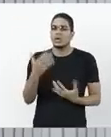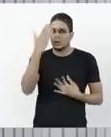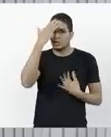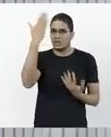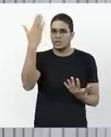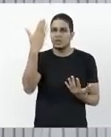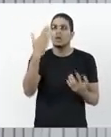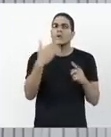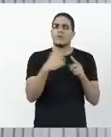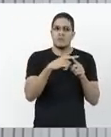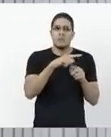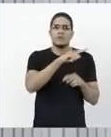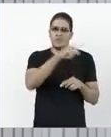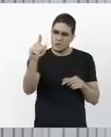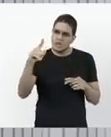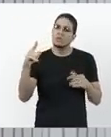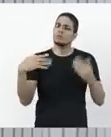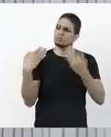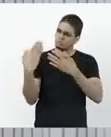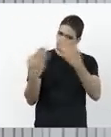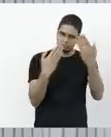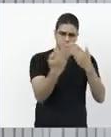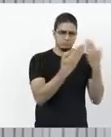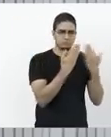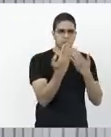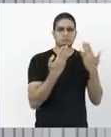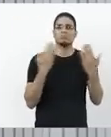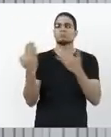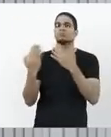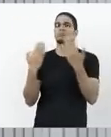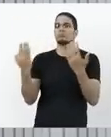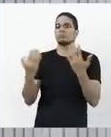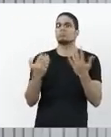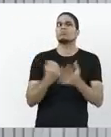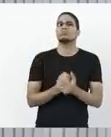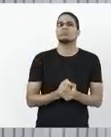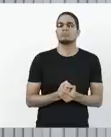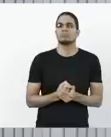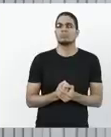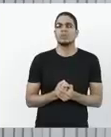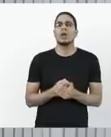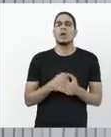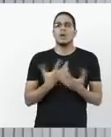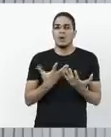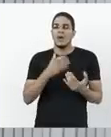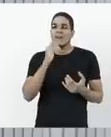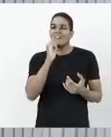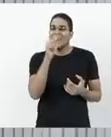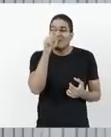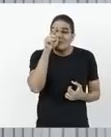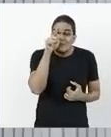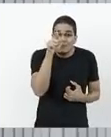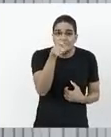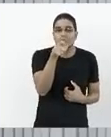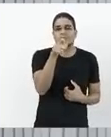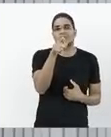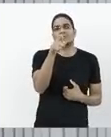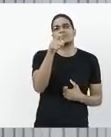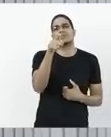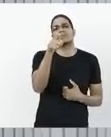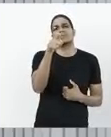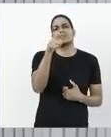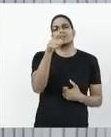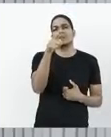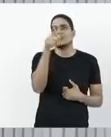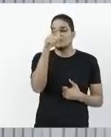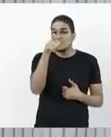lutas de ideias. A você, Bona, parabéns pela condução, muito obrigado. E eu me dirijo a você, eleitora, que ficou até agora